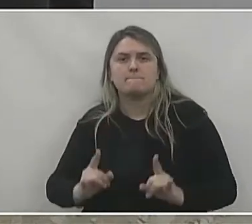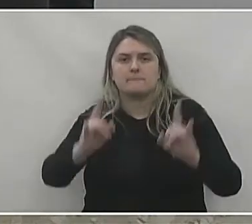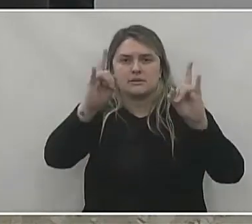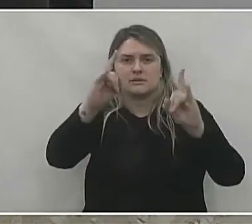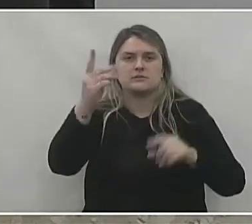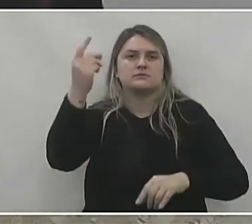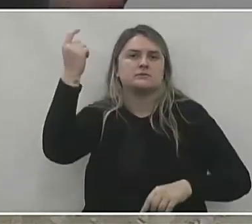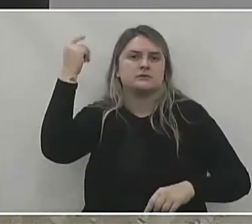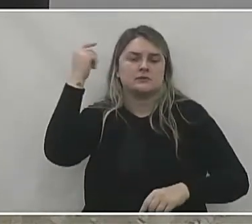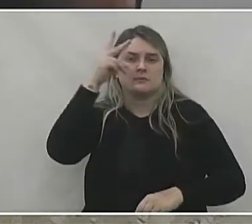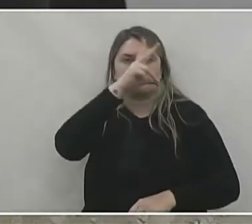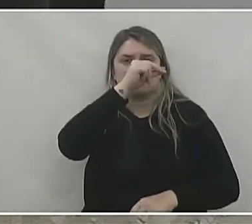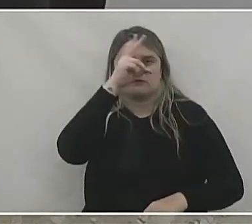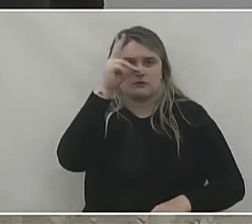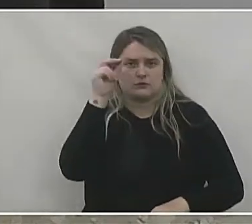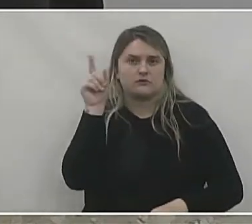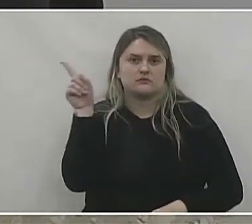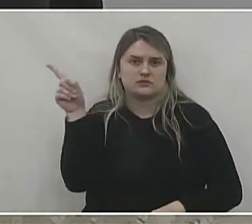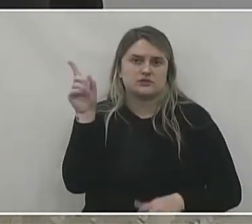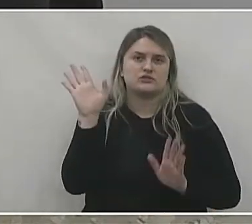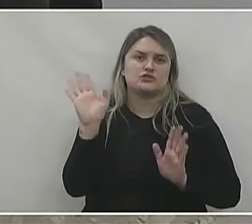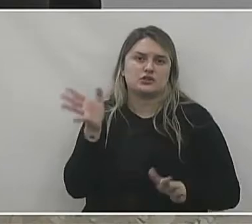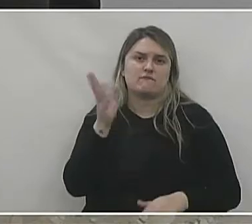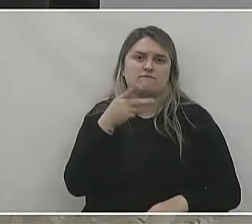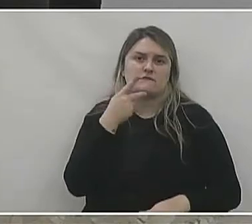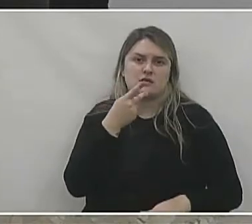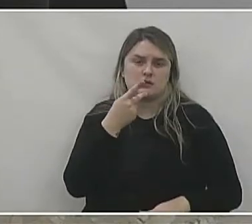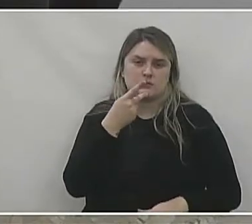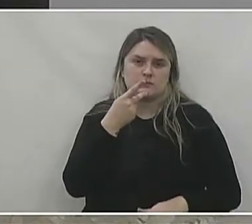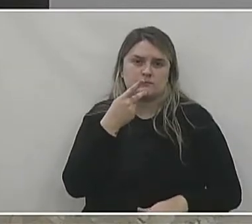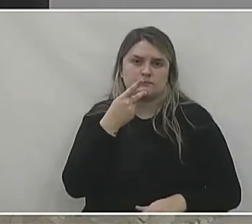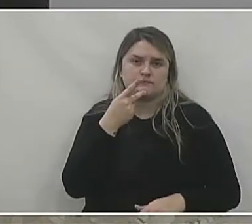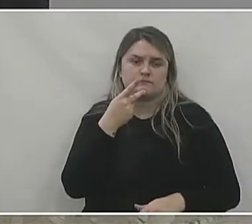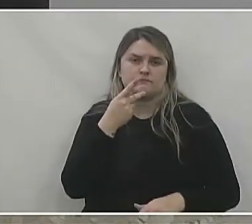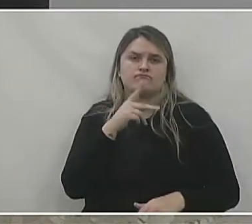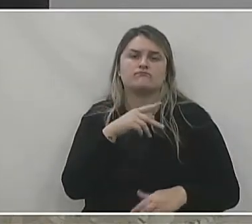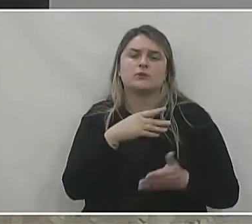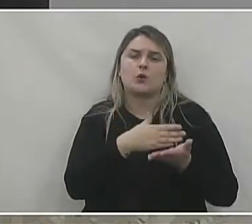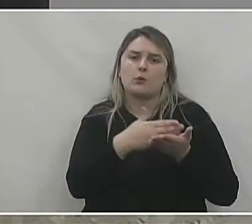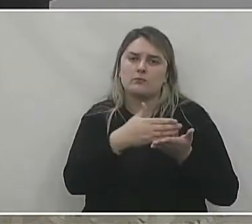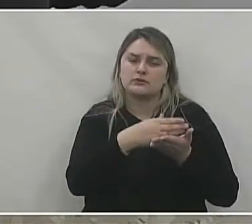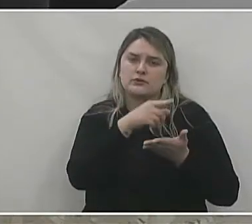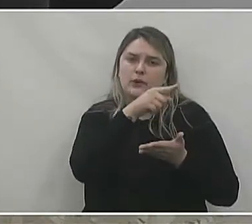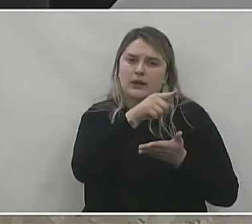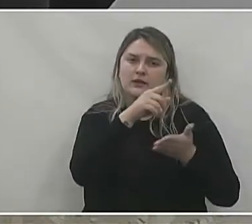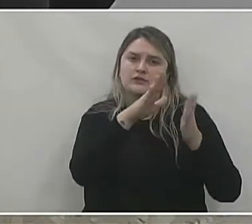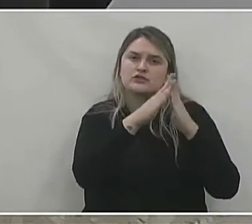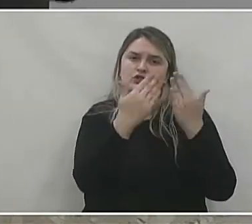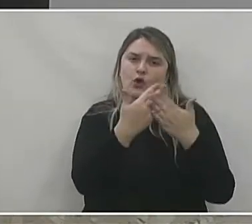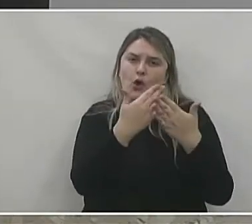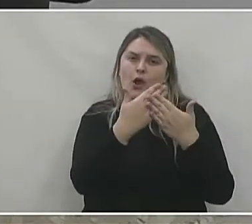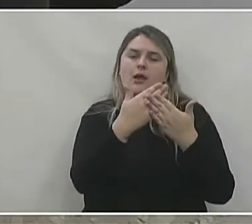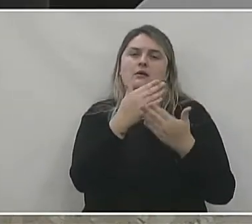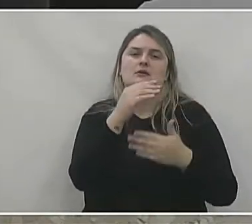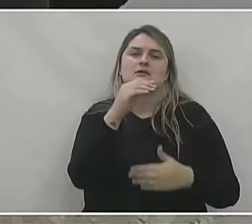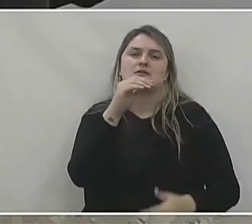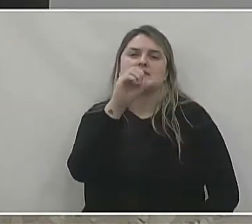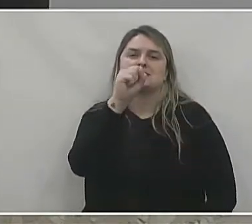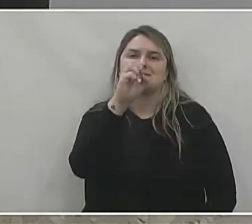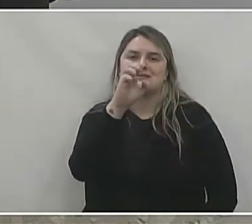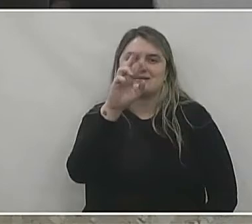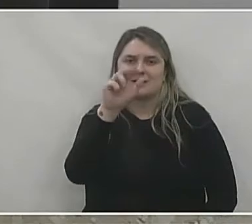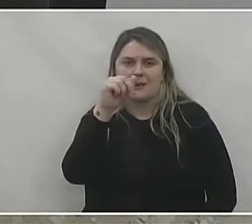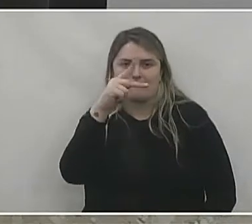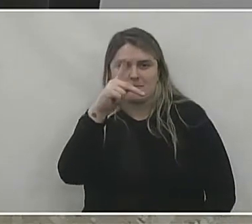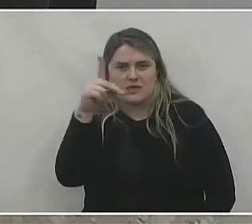da antiga prefeitura, o qual o senhor mencionou ali, que tudo começou com o Colégio Serapião, o